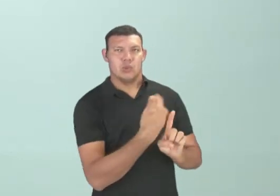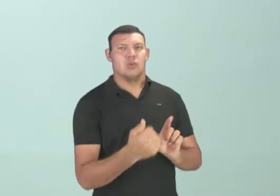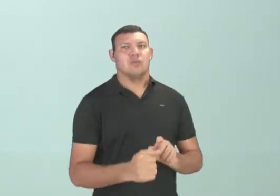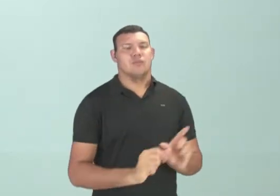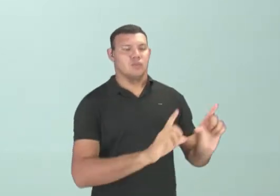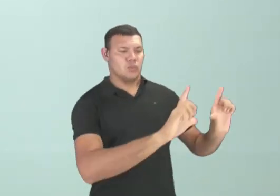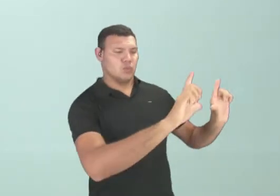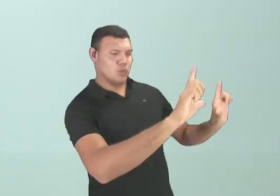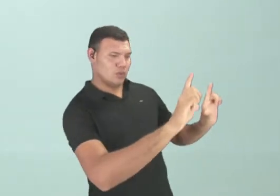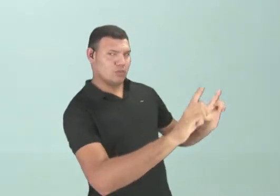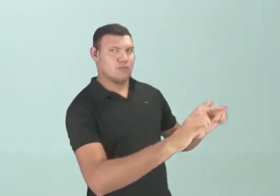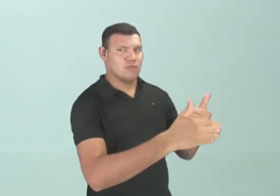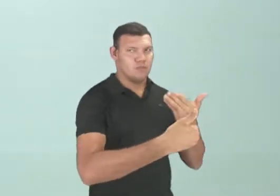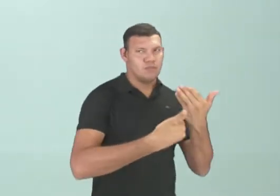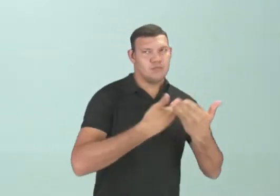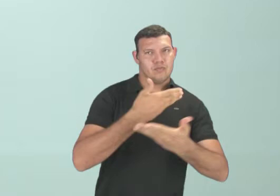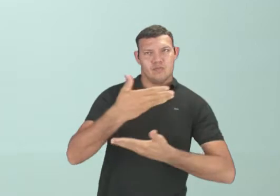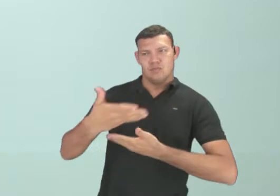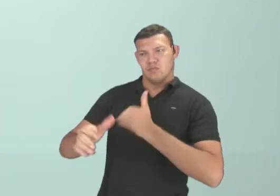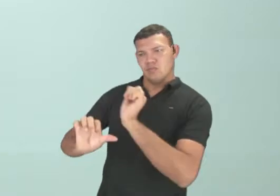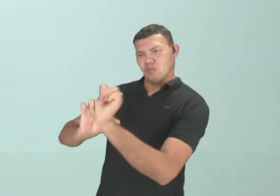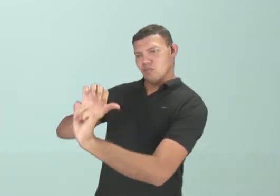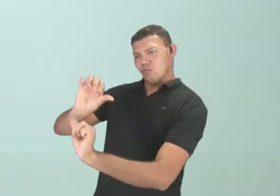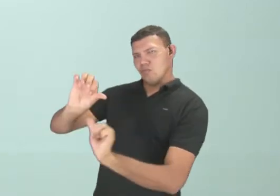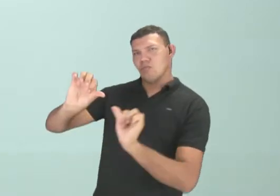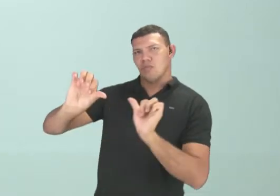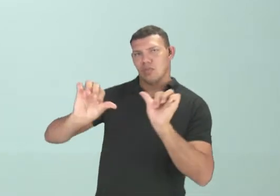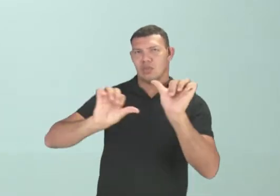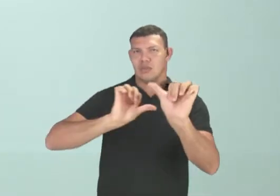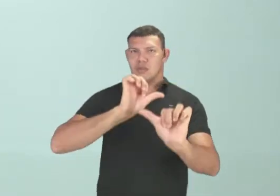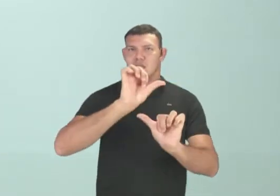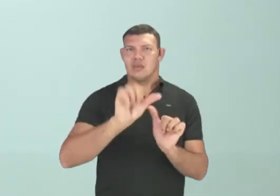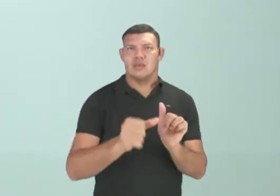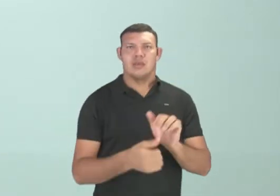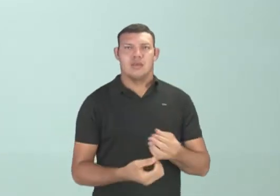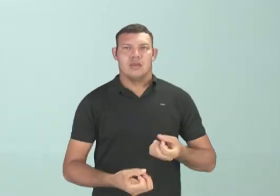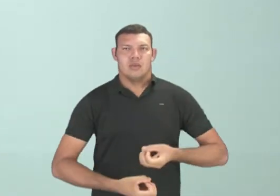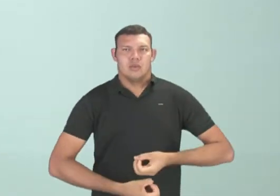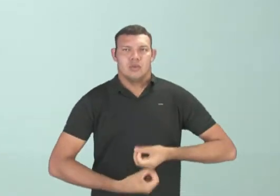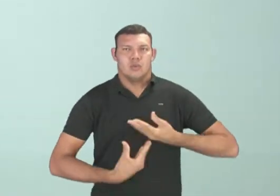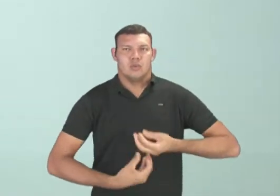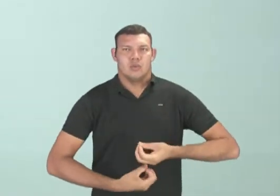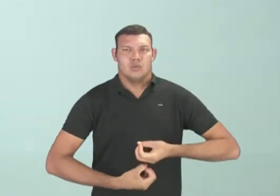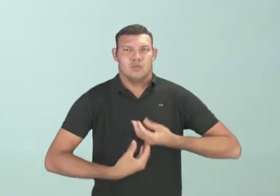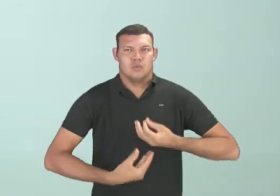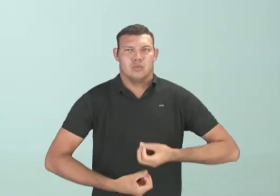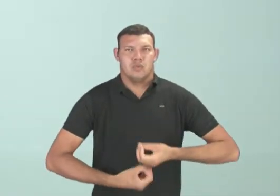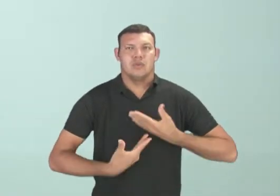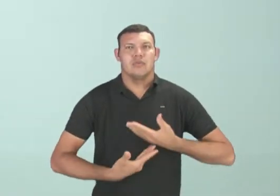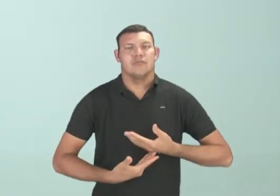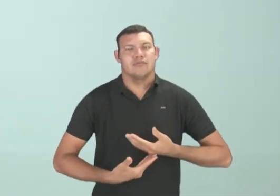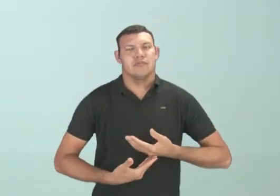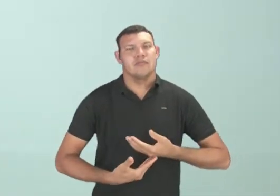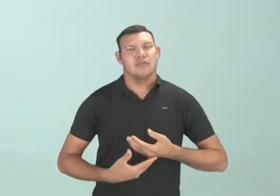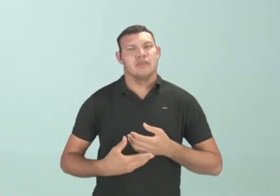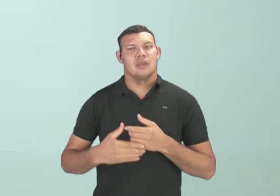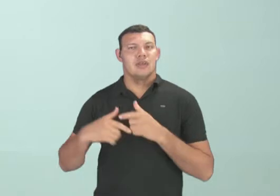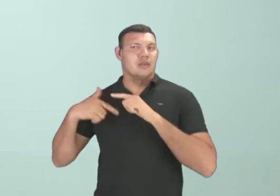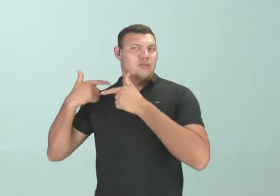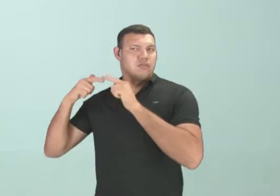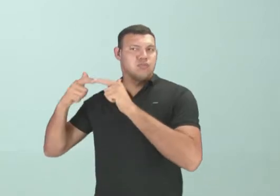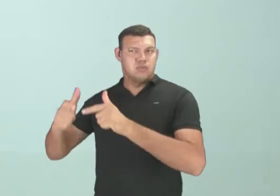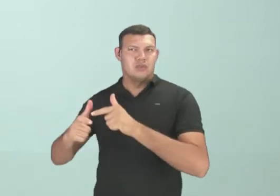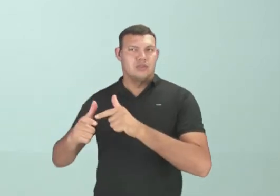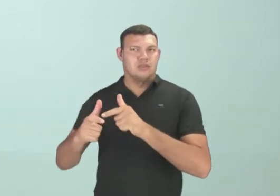nessa transição. Ele ainda não saiu bem ali do trovadorismo, também nem não chegou no classicismo, ele está